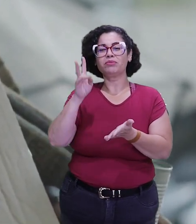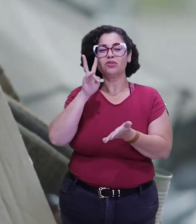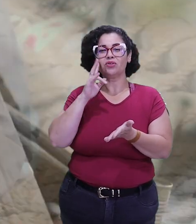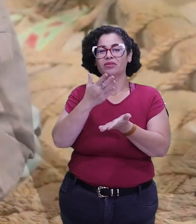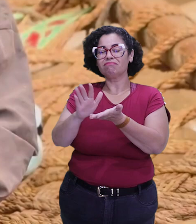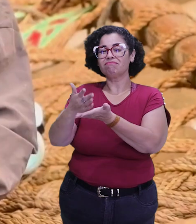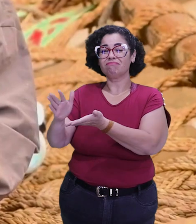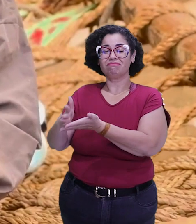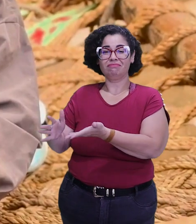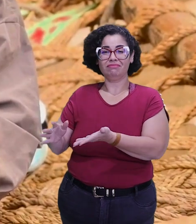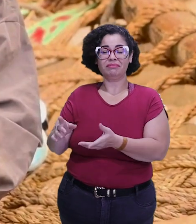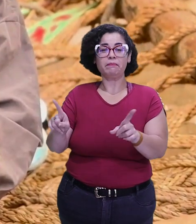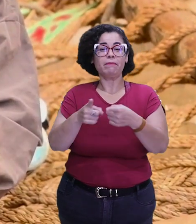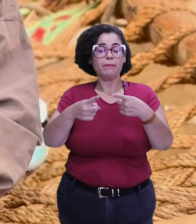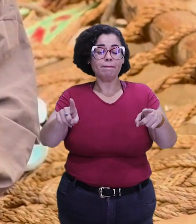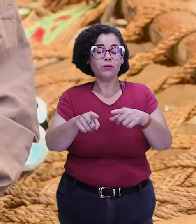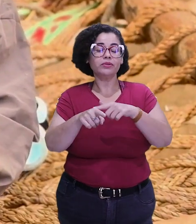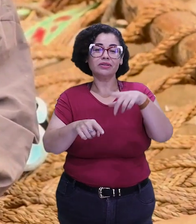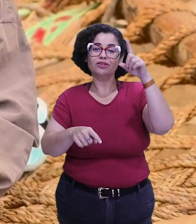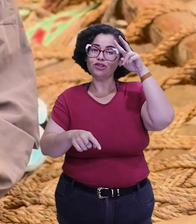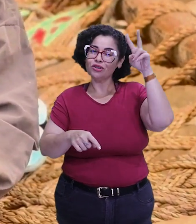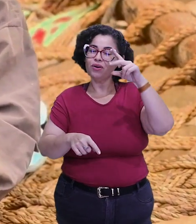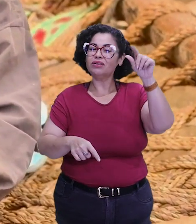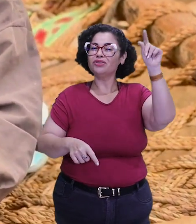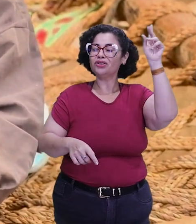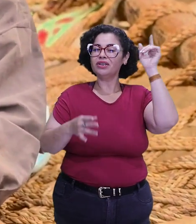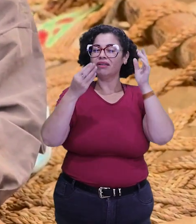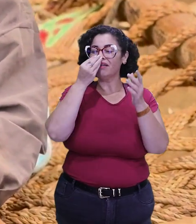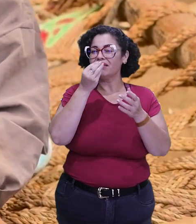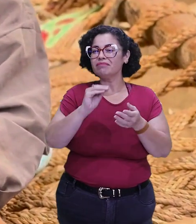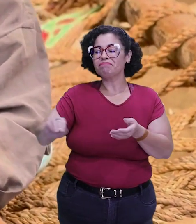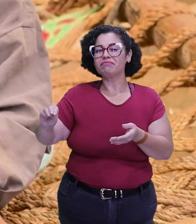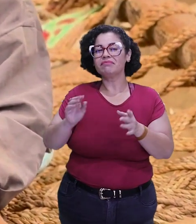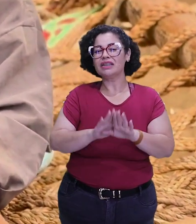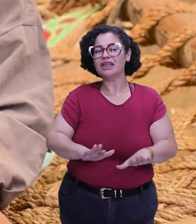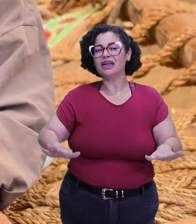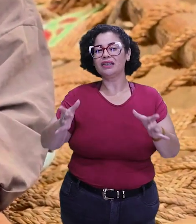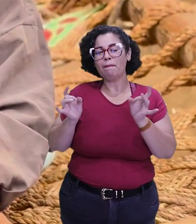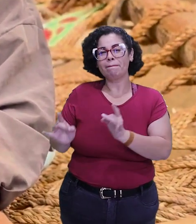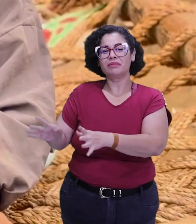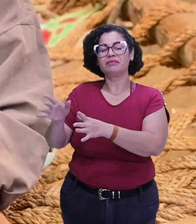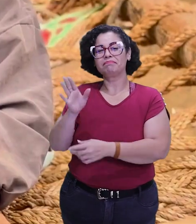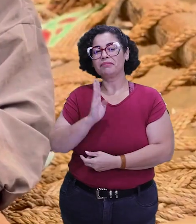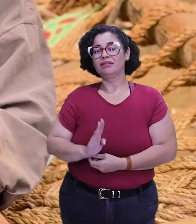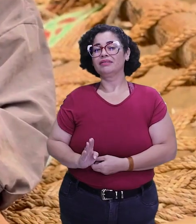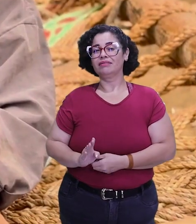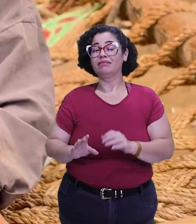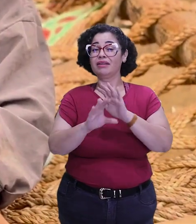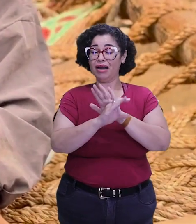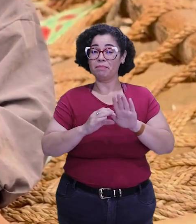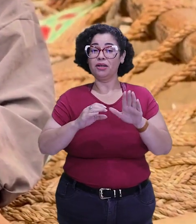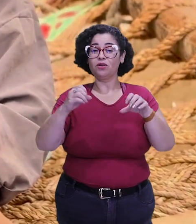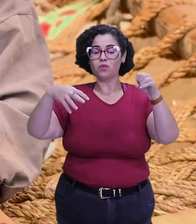valsa esquecida é um símbolo da infância abandonada no Brasil. O capítulo As Luzes